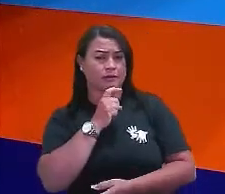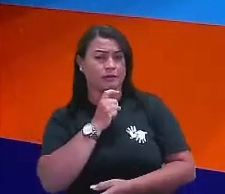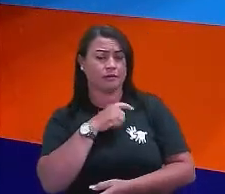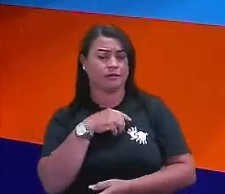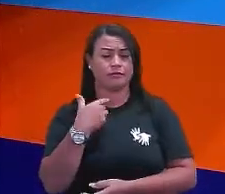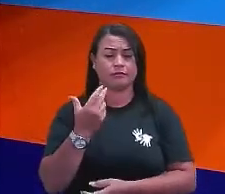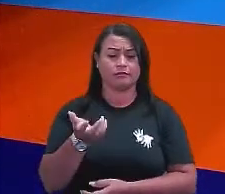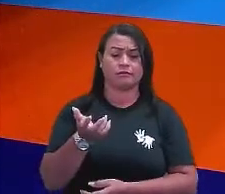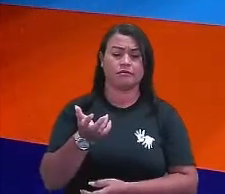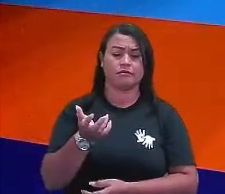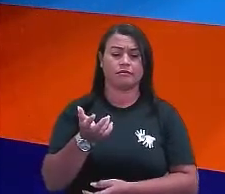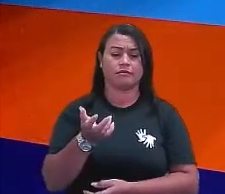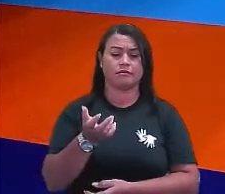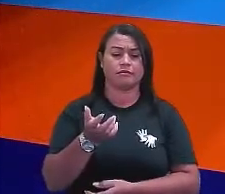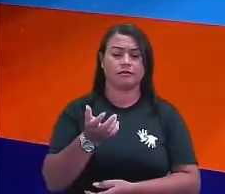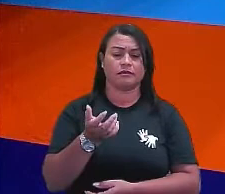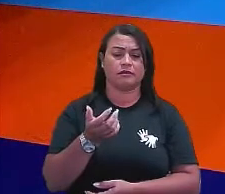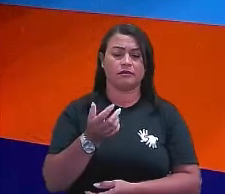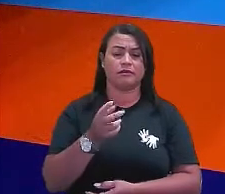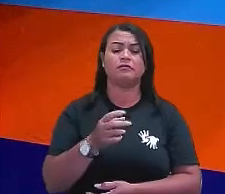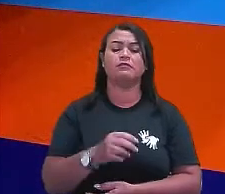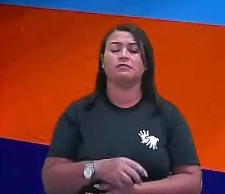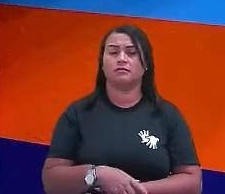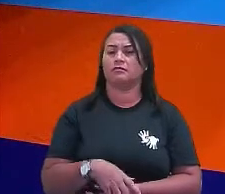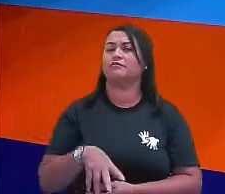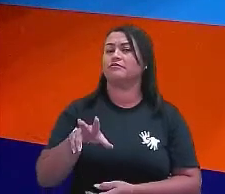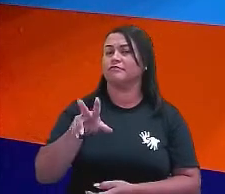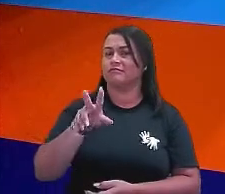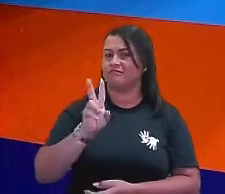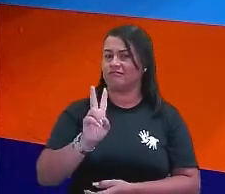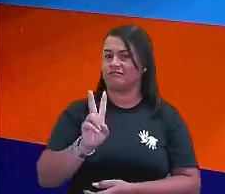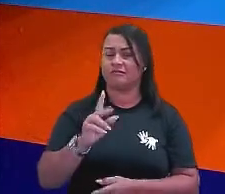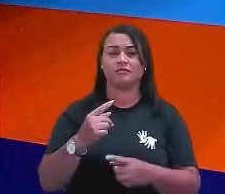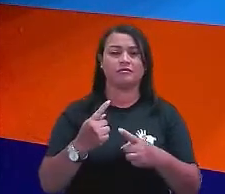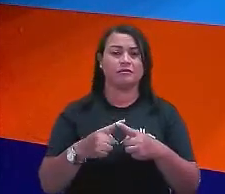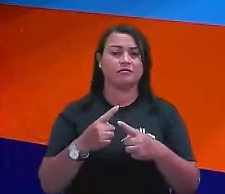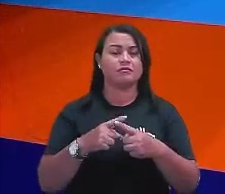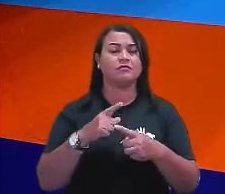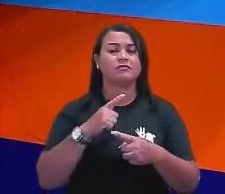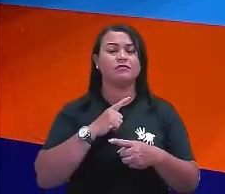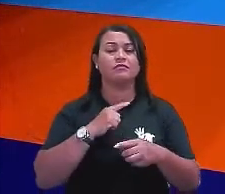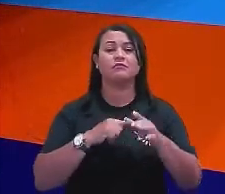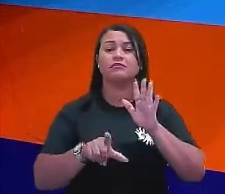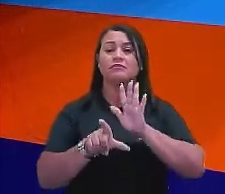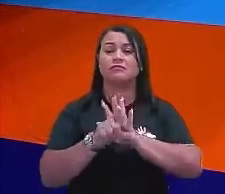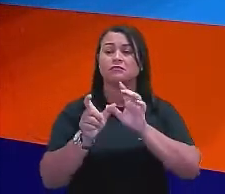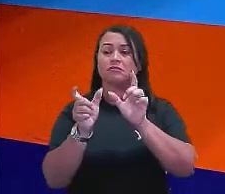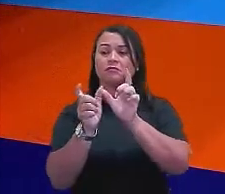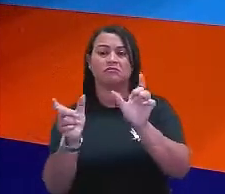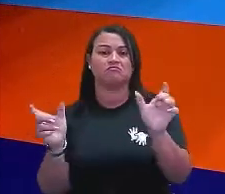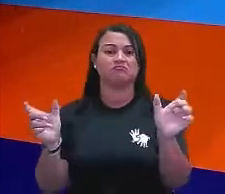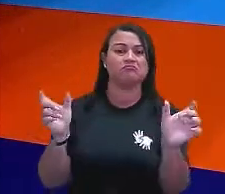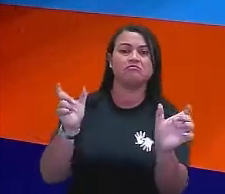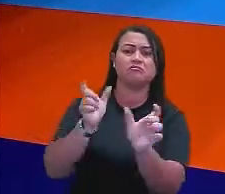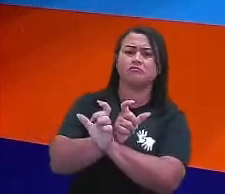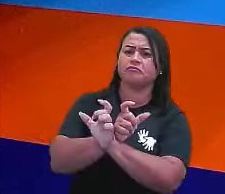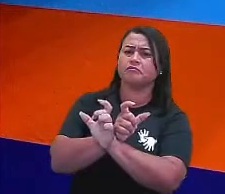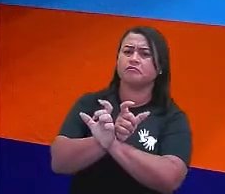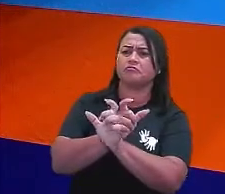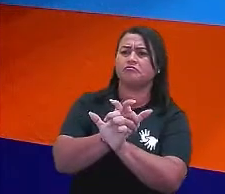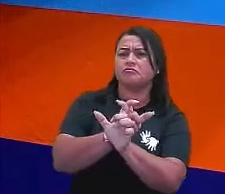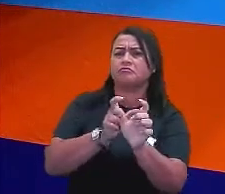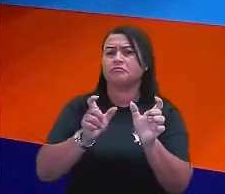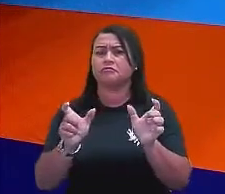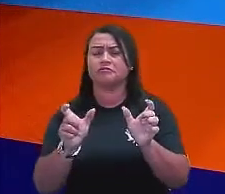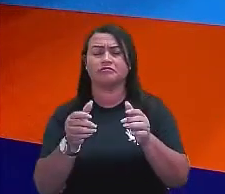vezes 14. Isso está verdadeiro, né, gente? Porque tem uma lei que diz que a ordem dos fatores não